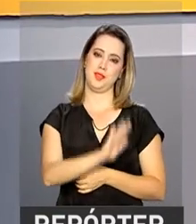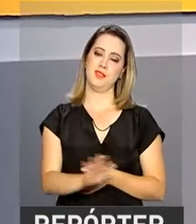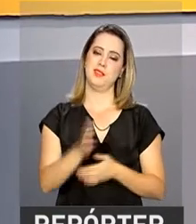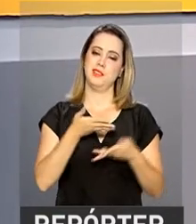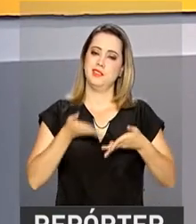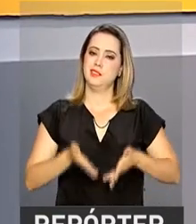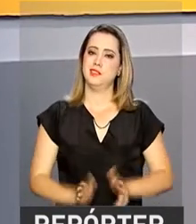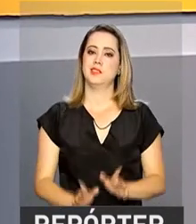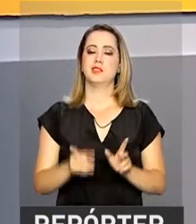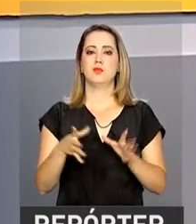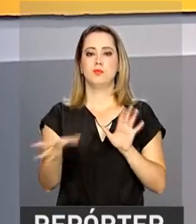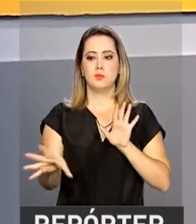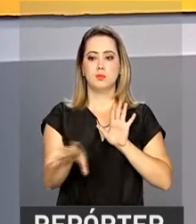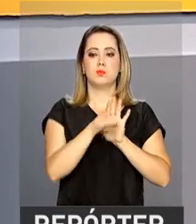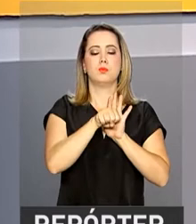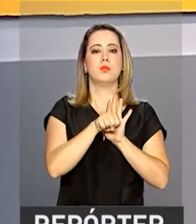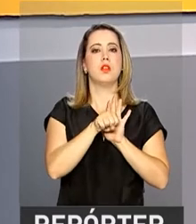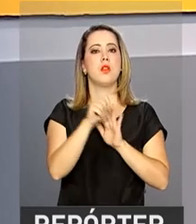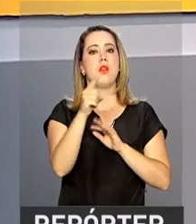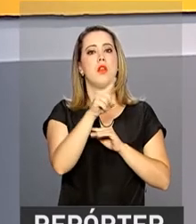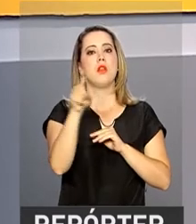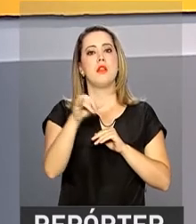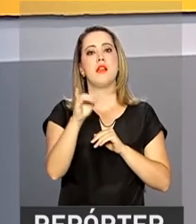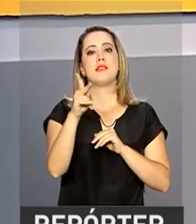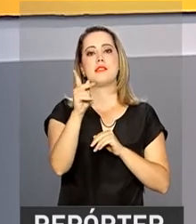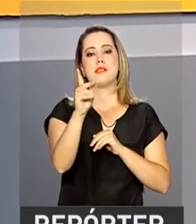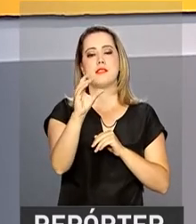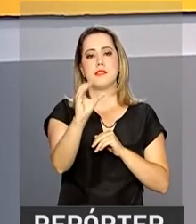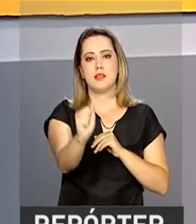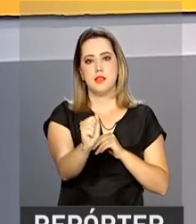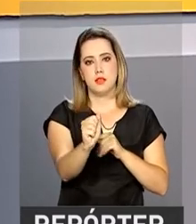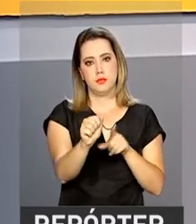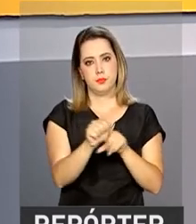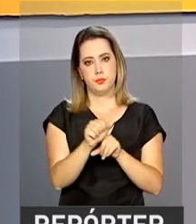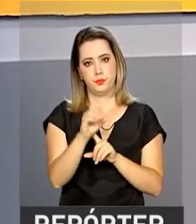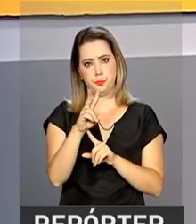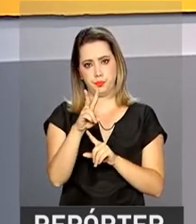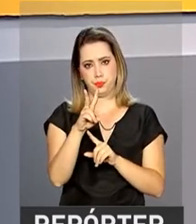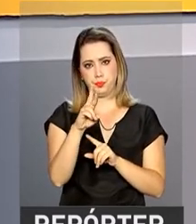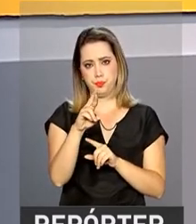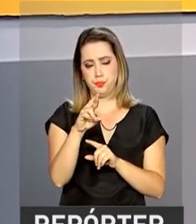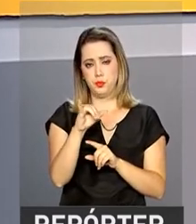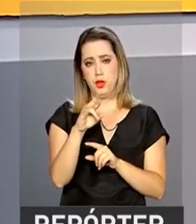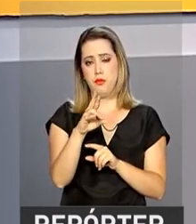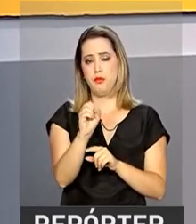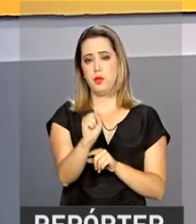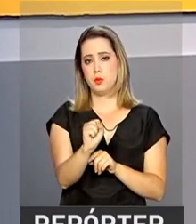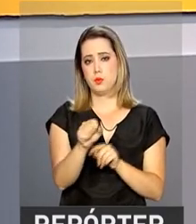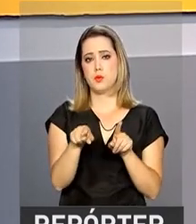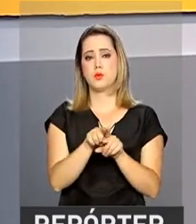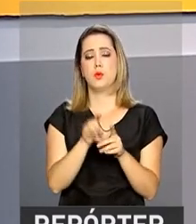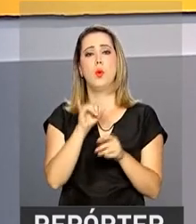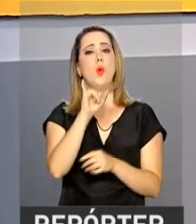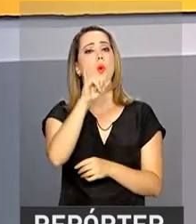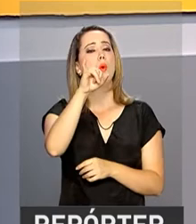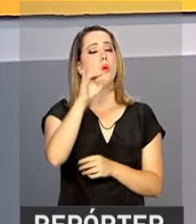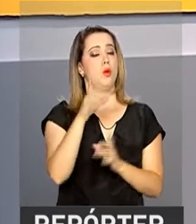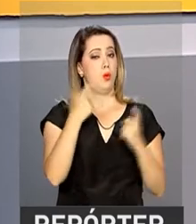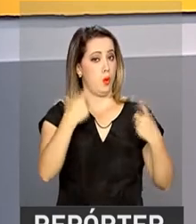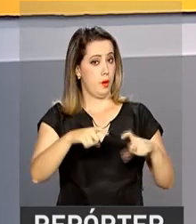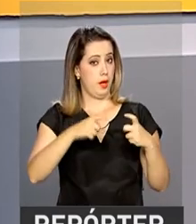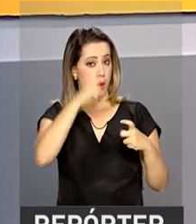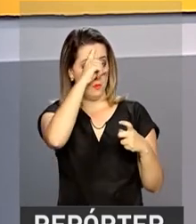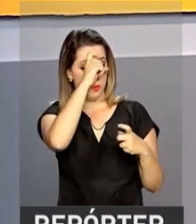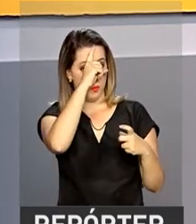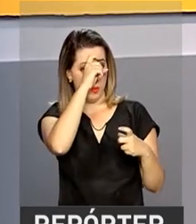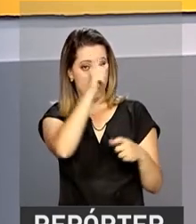foram contaminadas com o Zika vírus. O Instituto Nacional de Traumatologia e Ortopedia, unidade do Ministério da Saúde